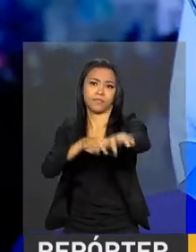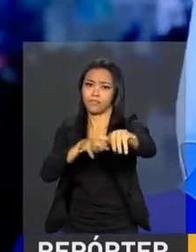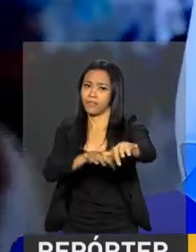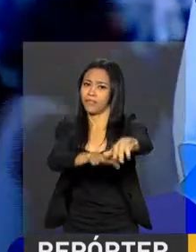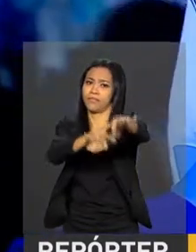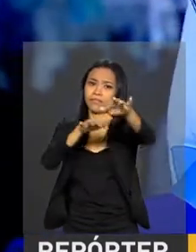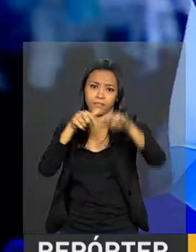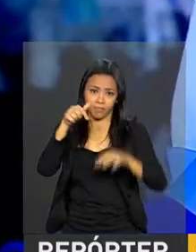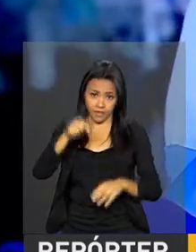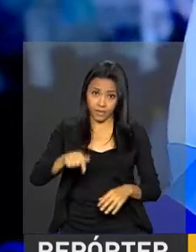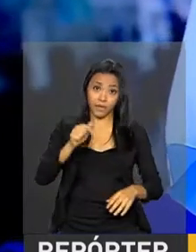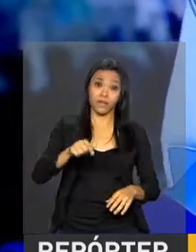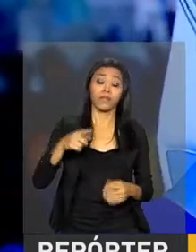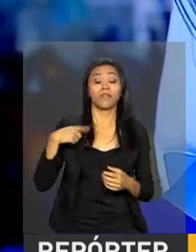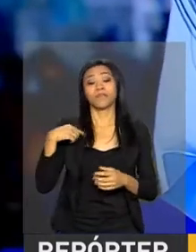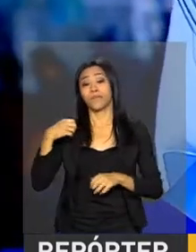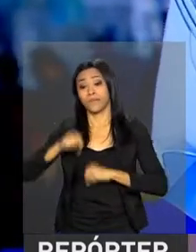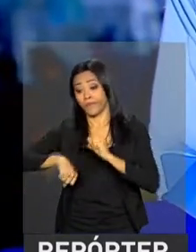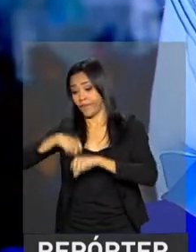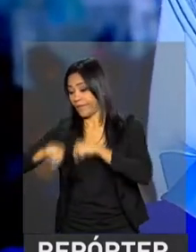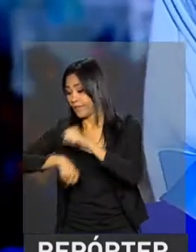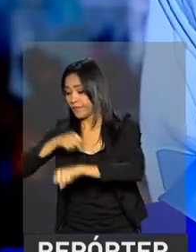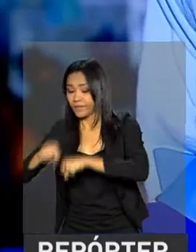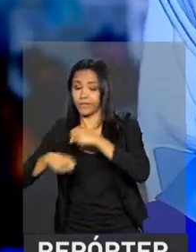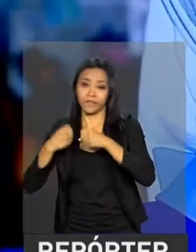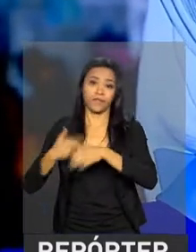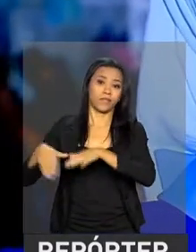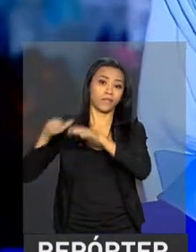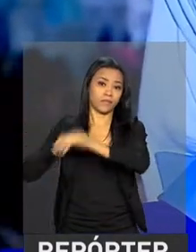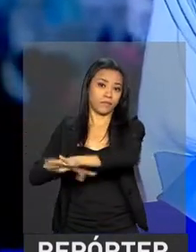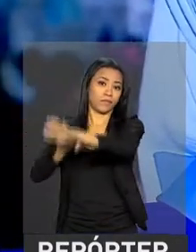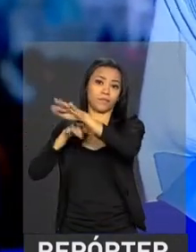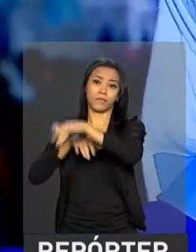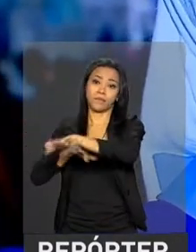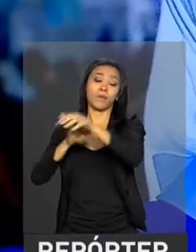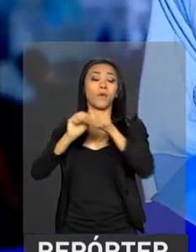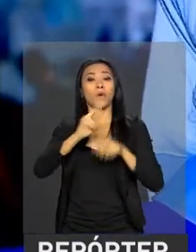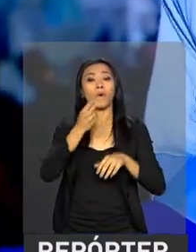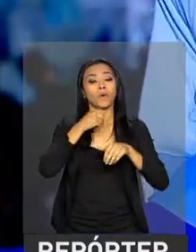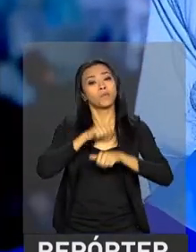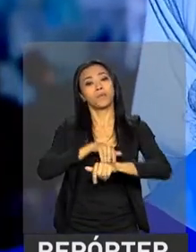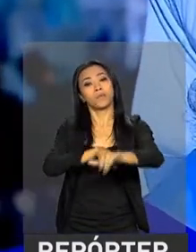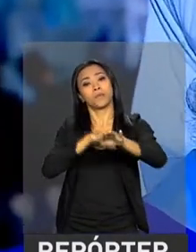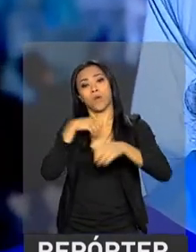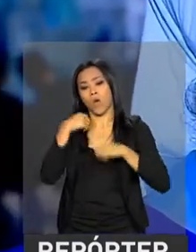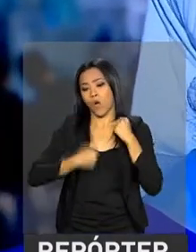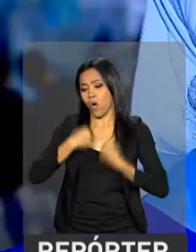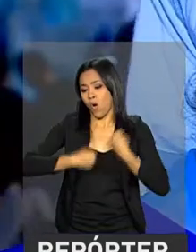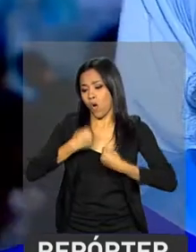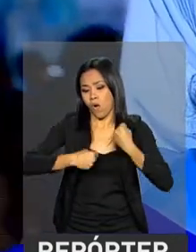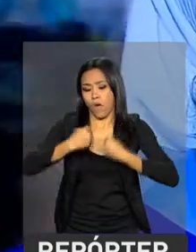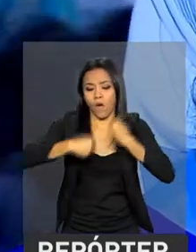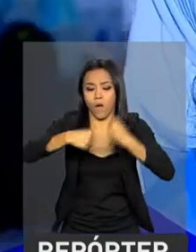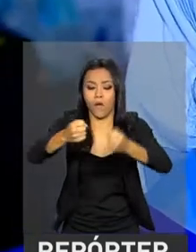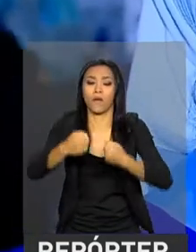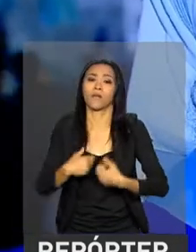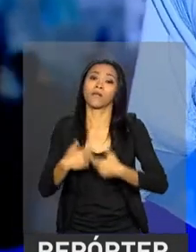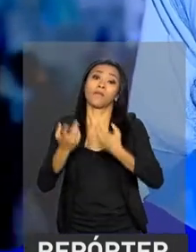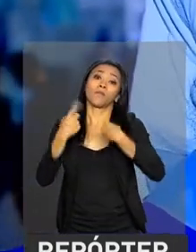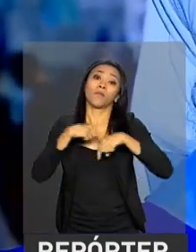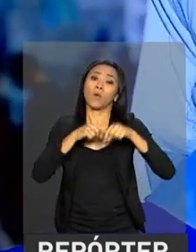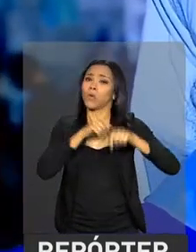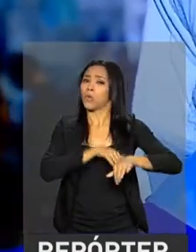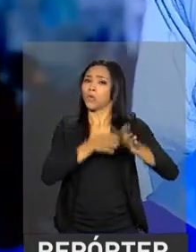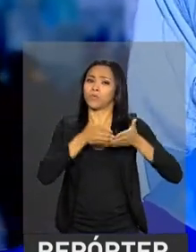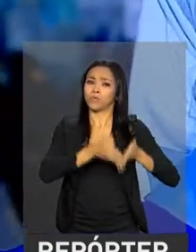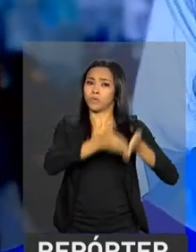ser a romaria do ciclista, a romaria daqueles que correm, a romaria fluvial. É